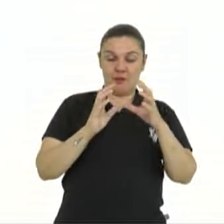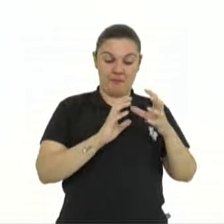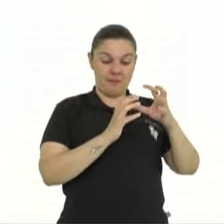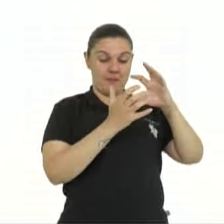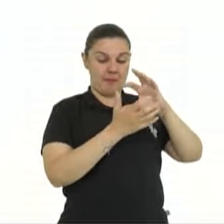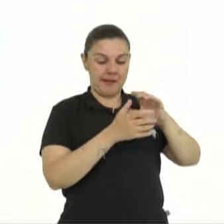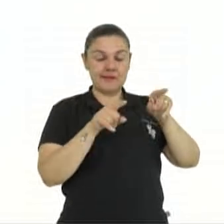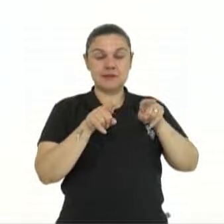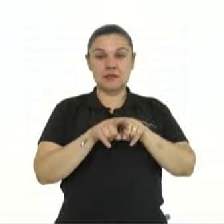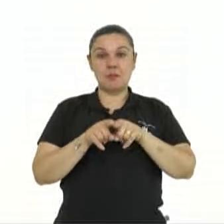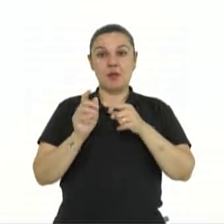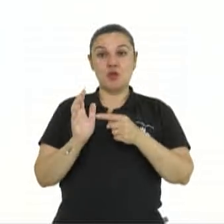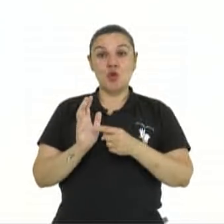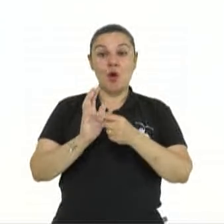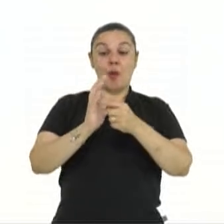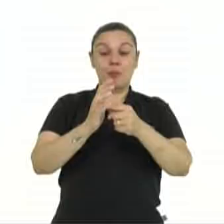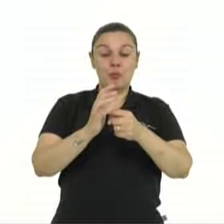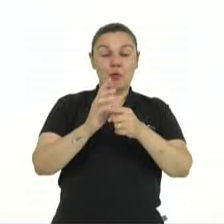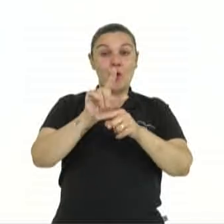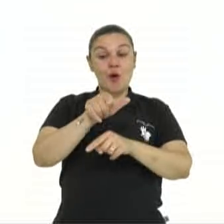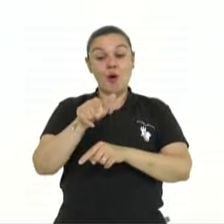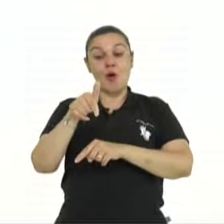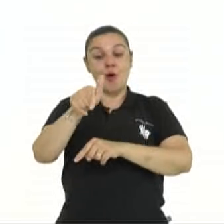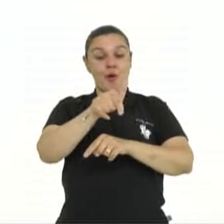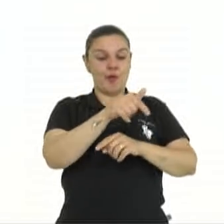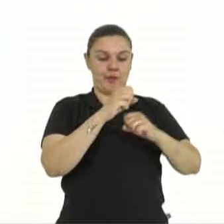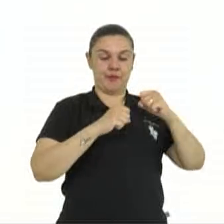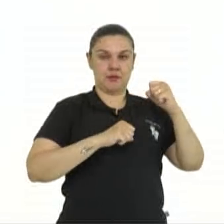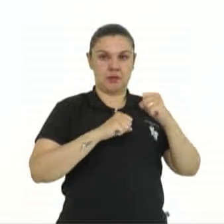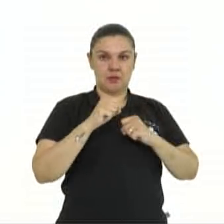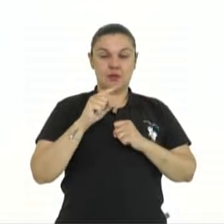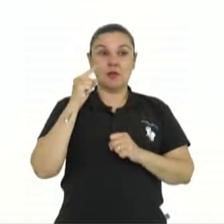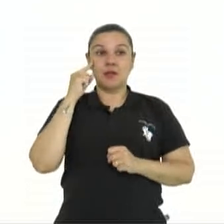peças e motores para outras indústrias. Então, elas